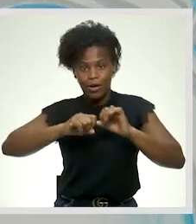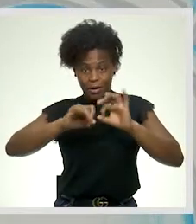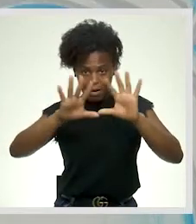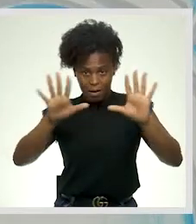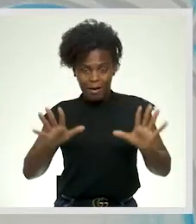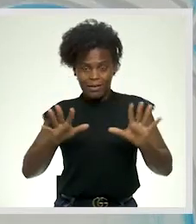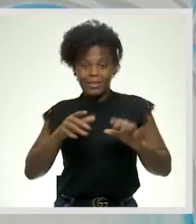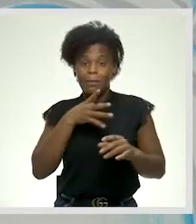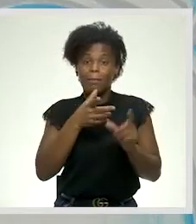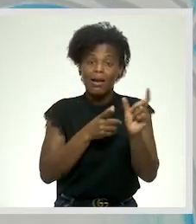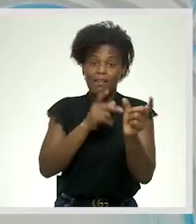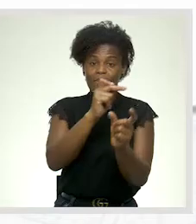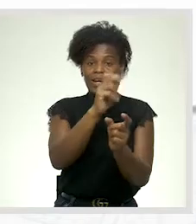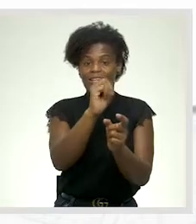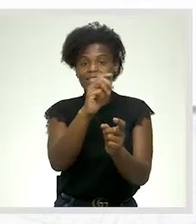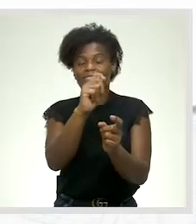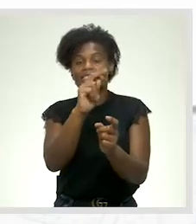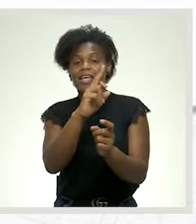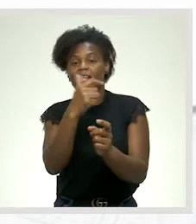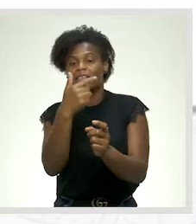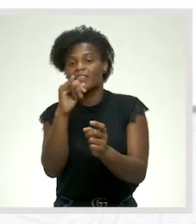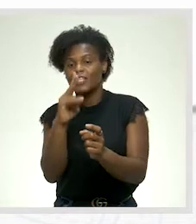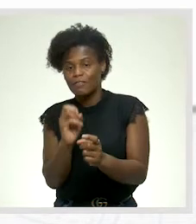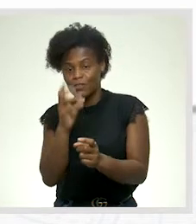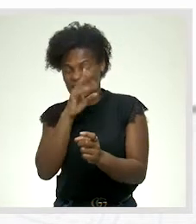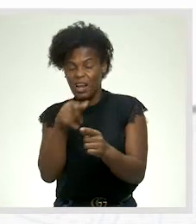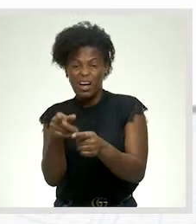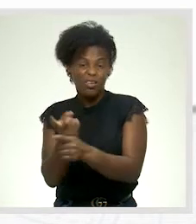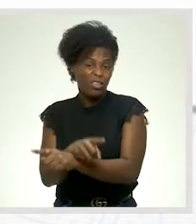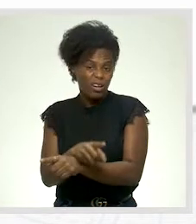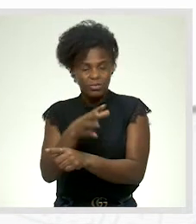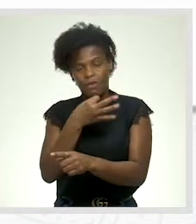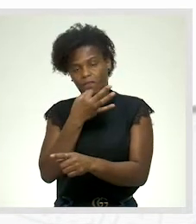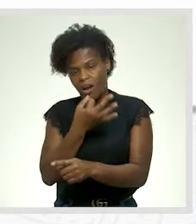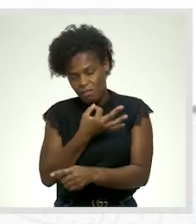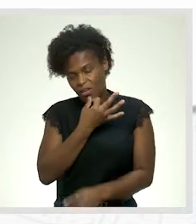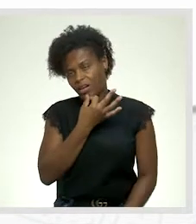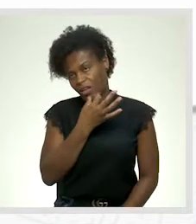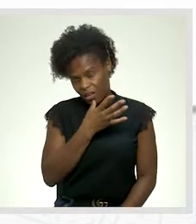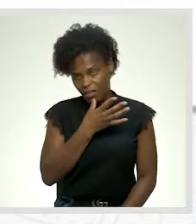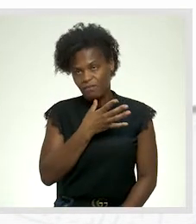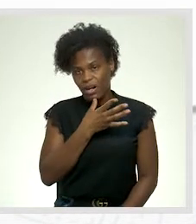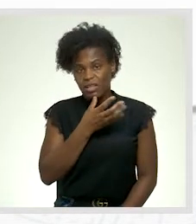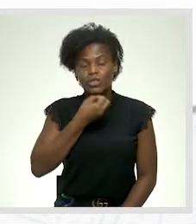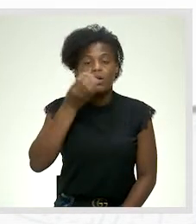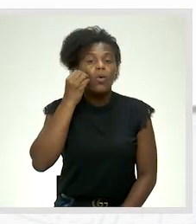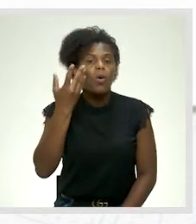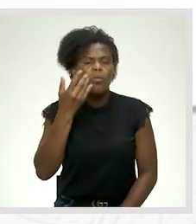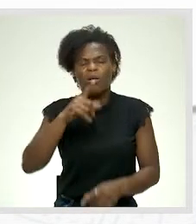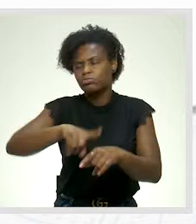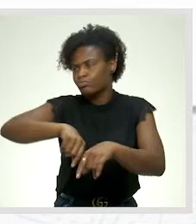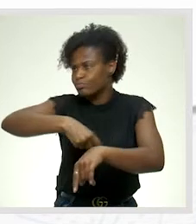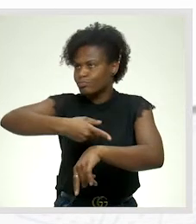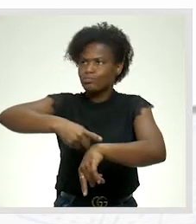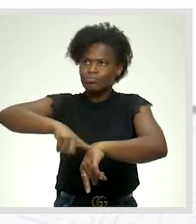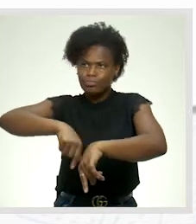ser assertivo. Mas, se no lugar disto você falar com descrição e rodeios,